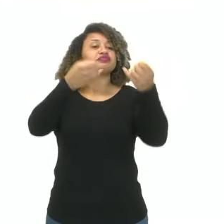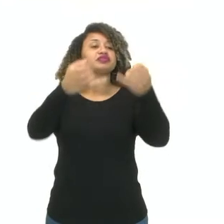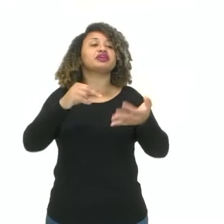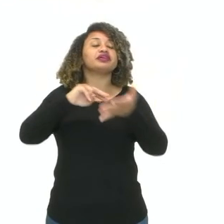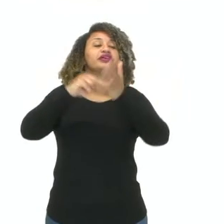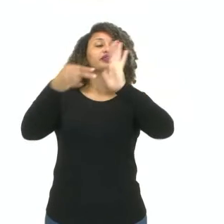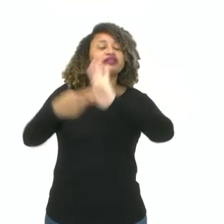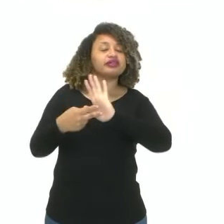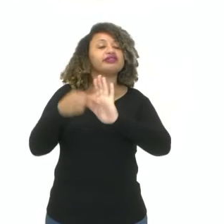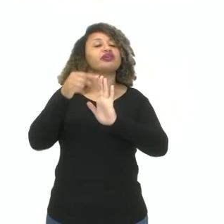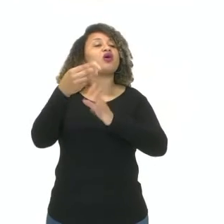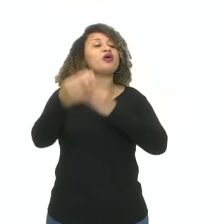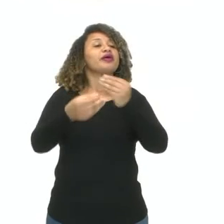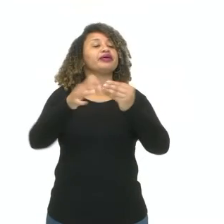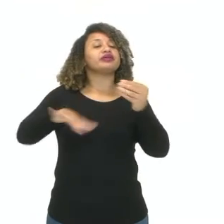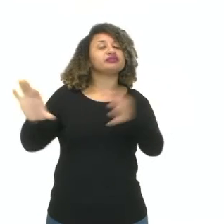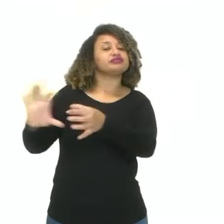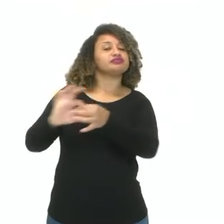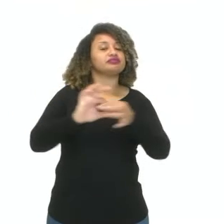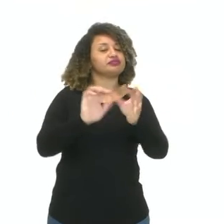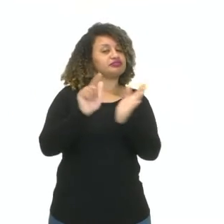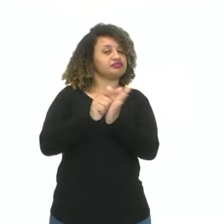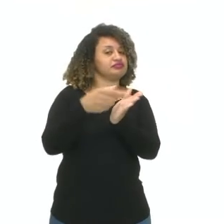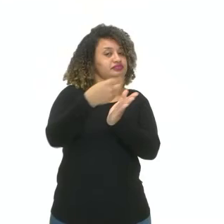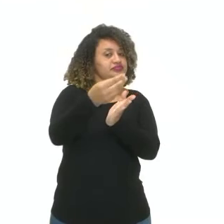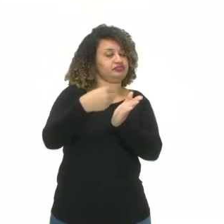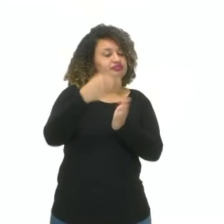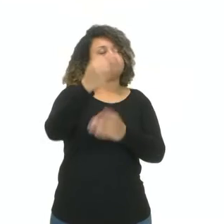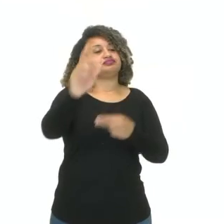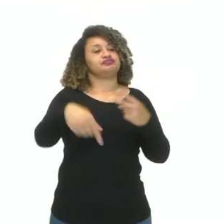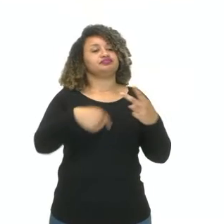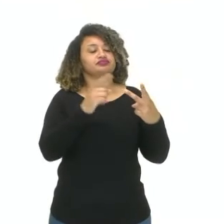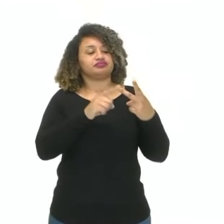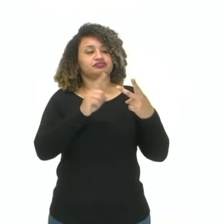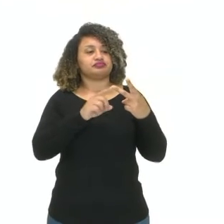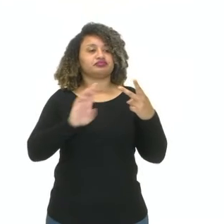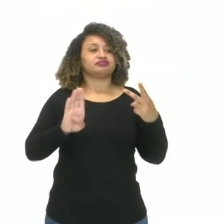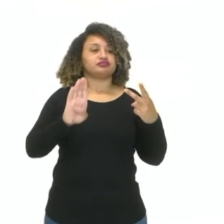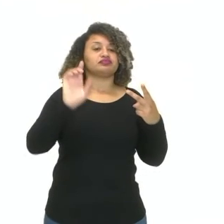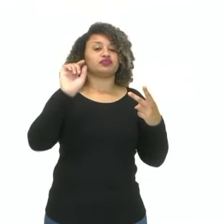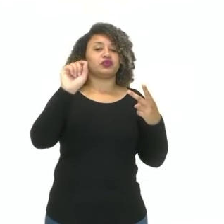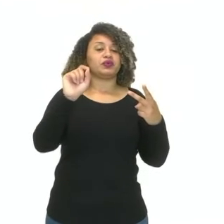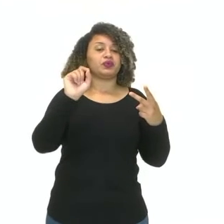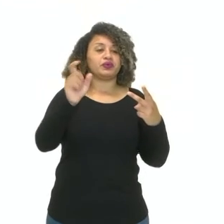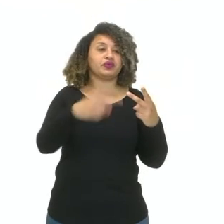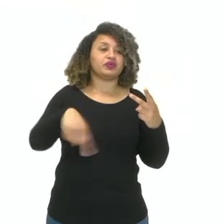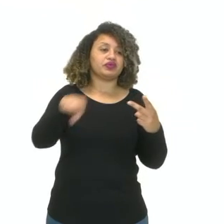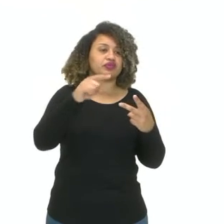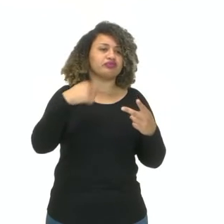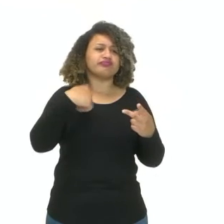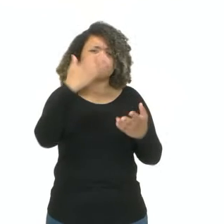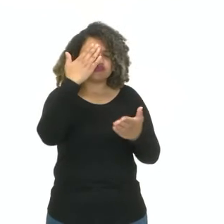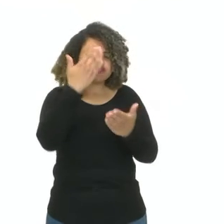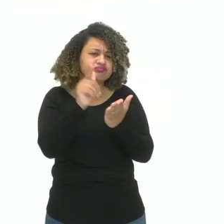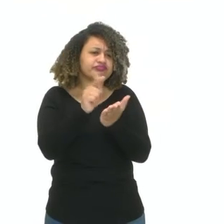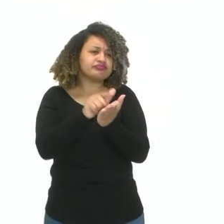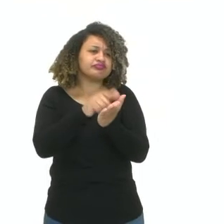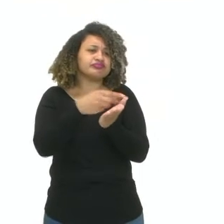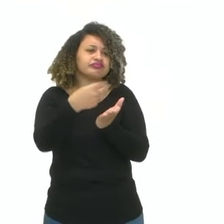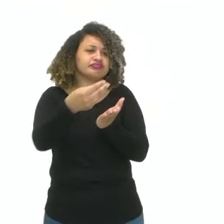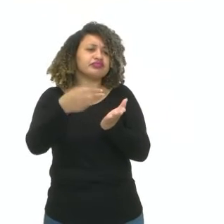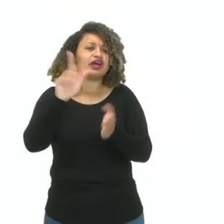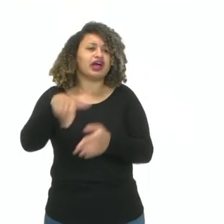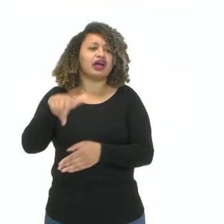dessa palavra no contexto do panfleto. E na letra B, vocês acreditam que esse panfleto é